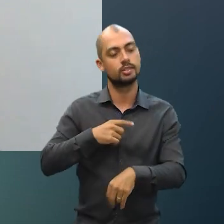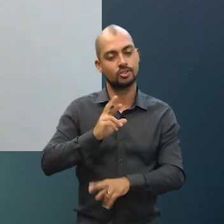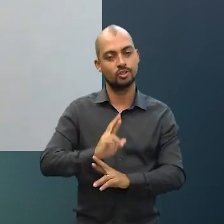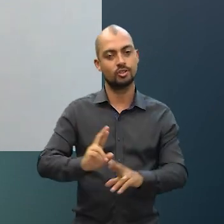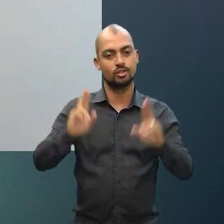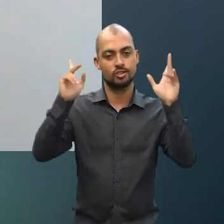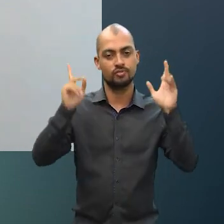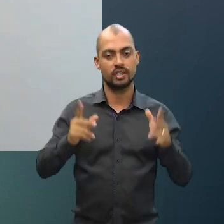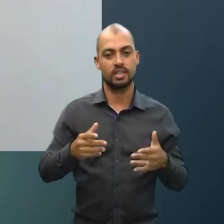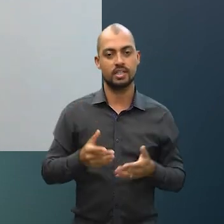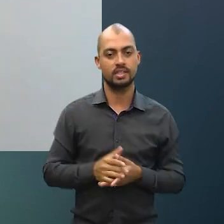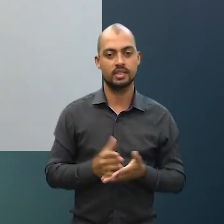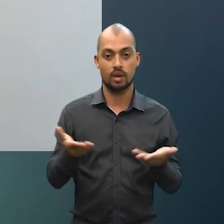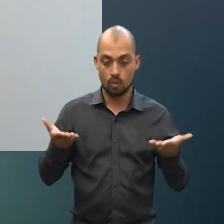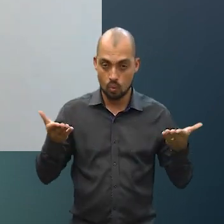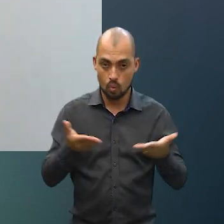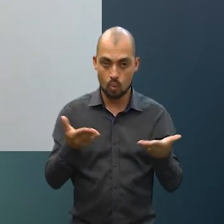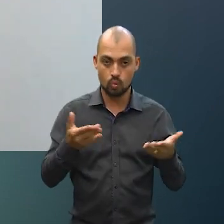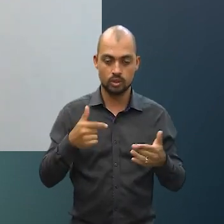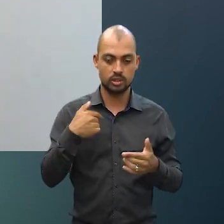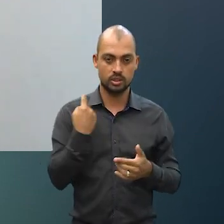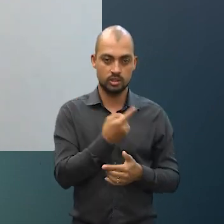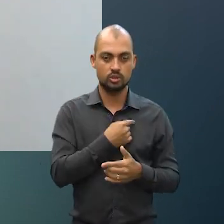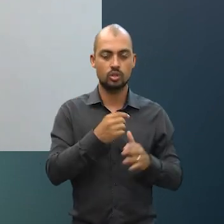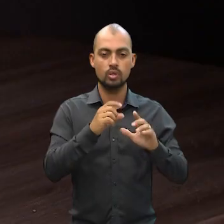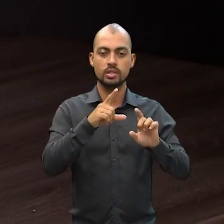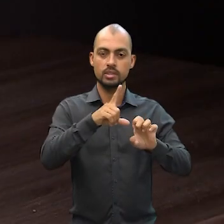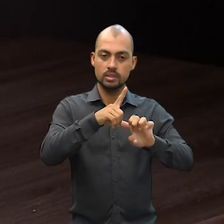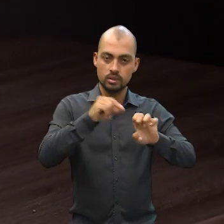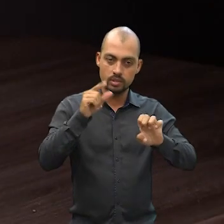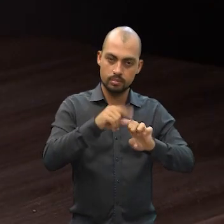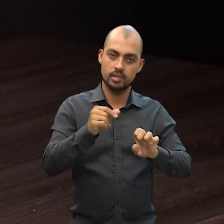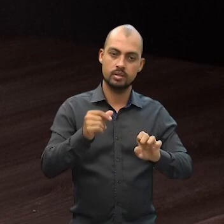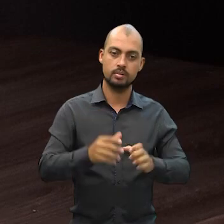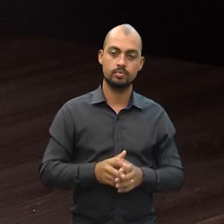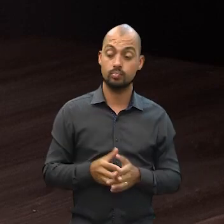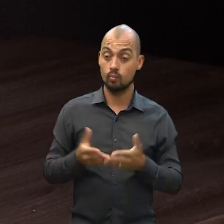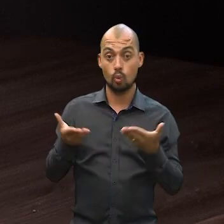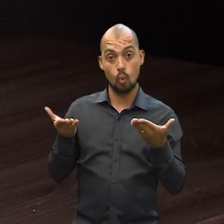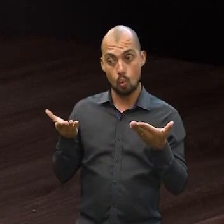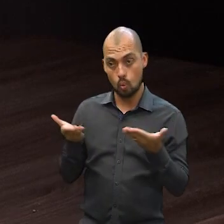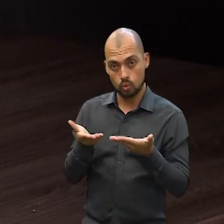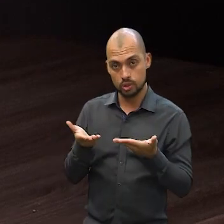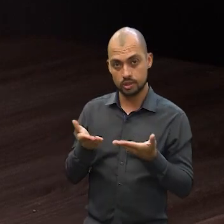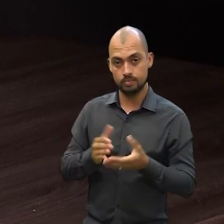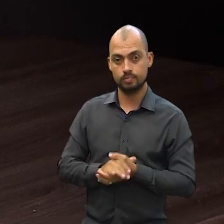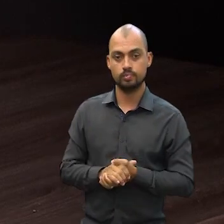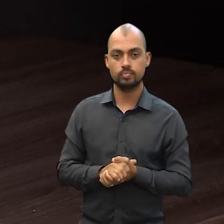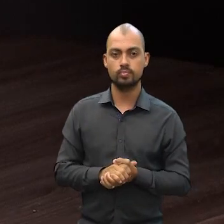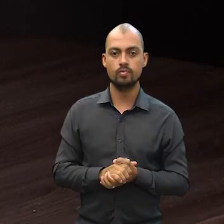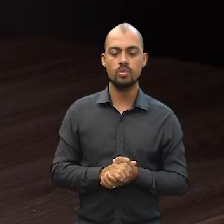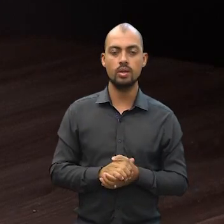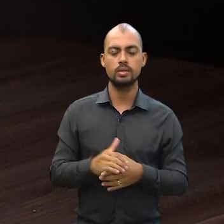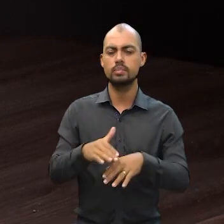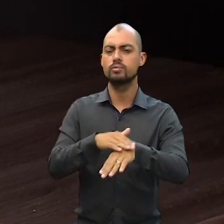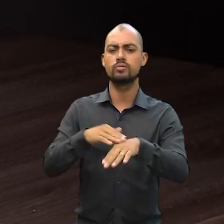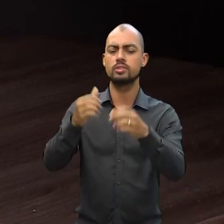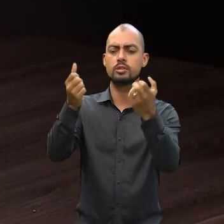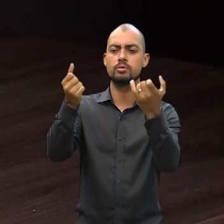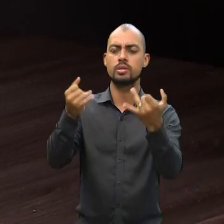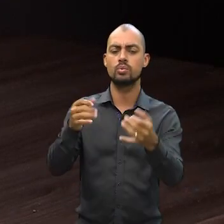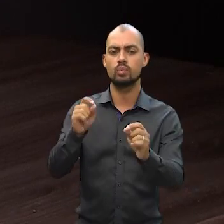diferença na nossa plataforma. Hoje a gente está falando aí de um público que muitas vezes